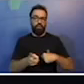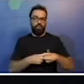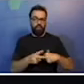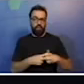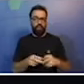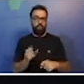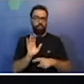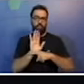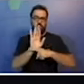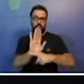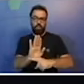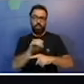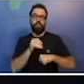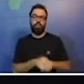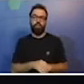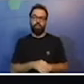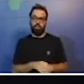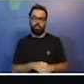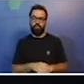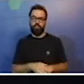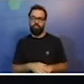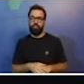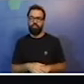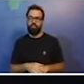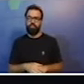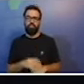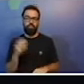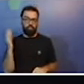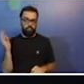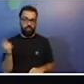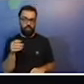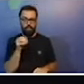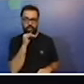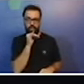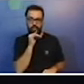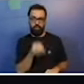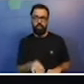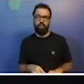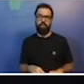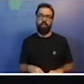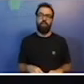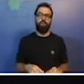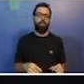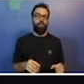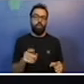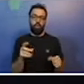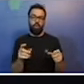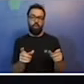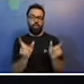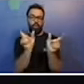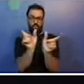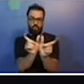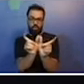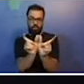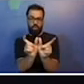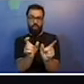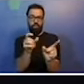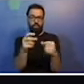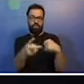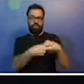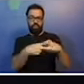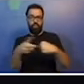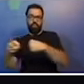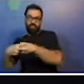também fica no singular. Olha lá, nesse caso, poderá fazer. Eu tenho o verbo poder e o verbo fazer. O verbo fazer aí, ele é um verbo auxiliar que